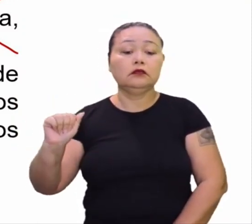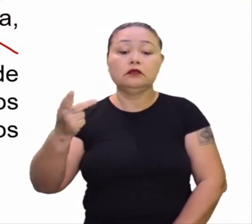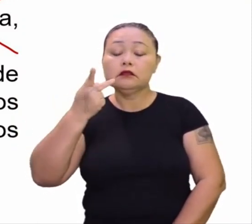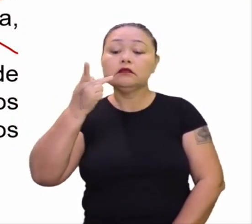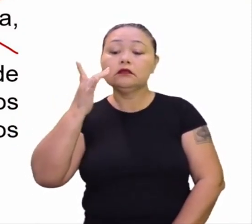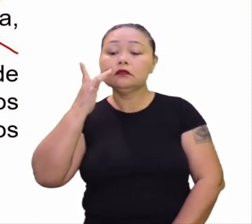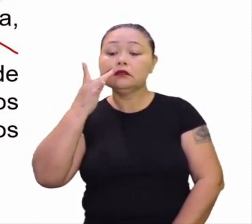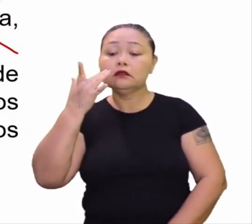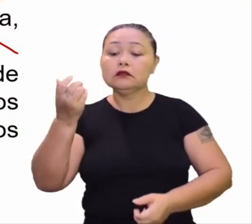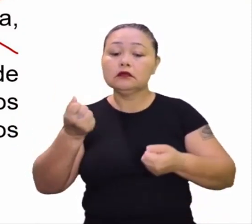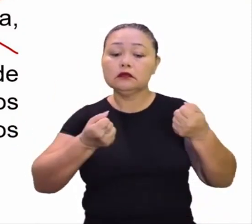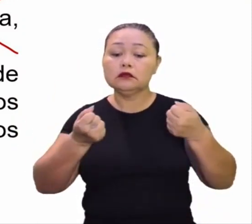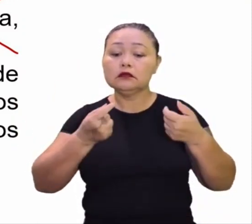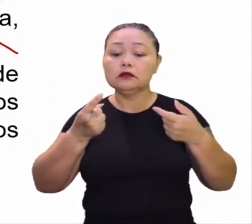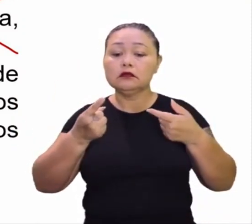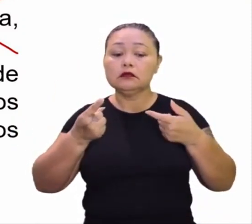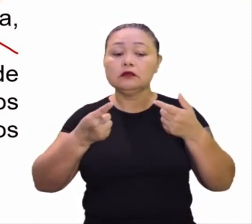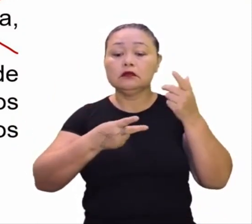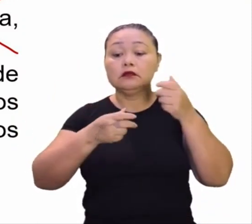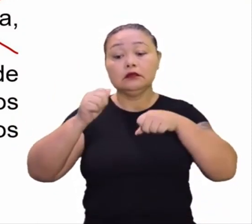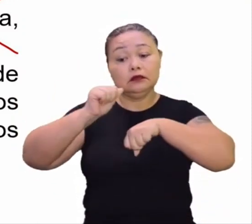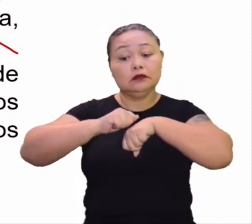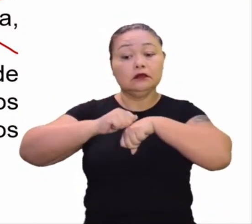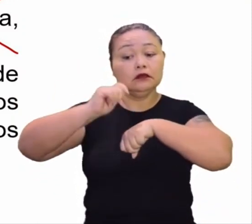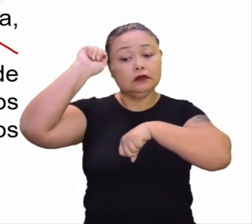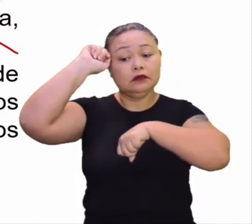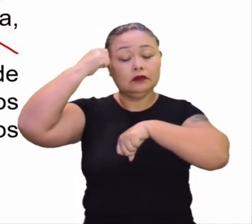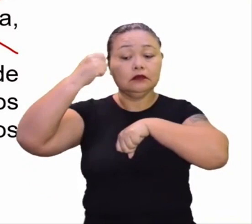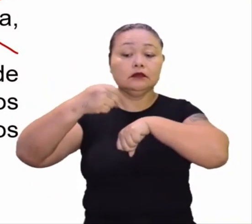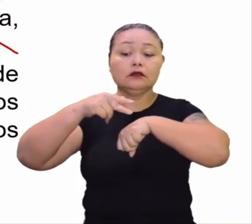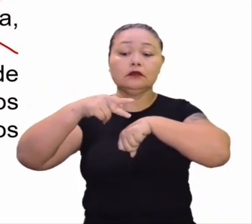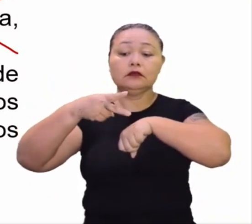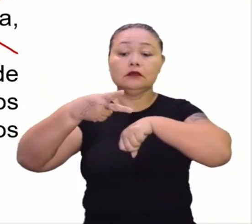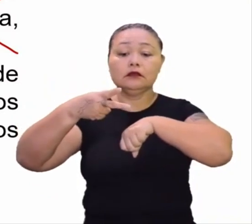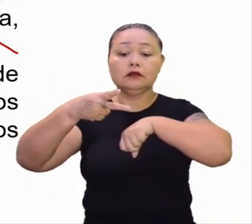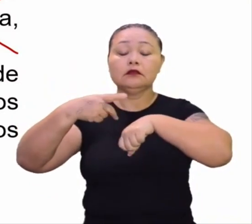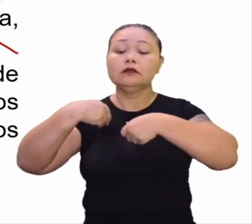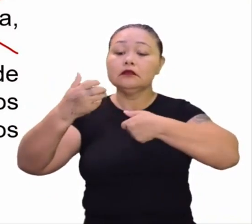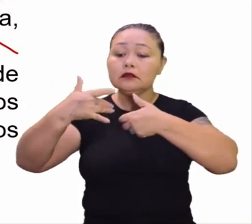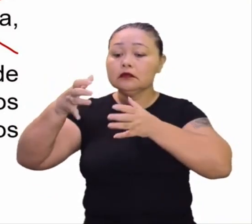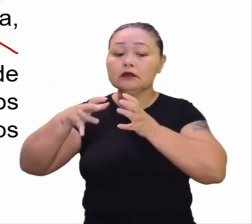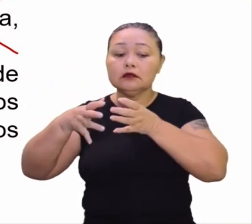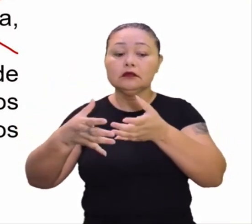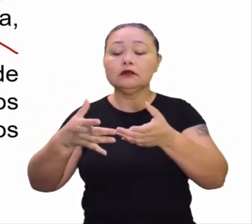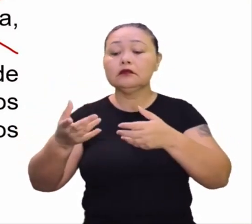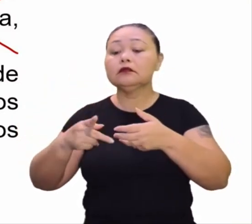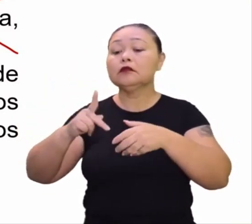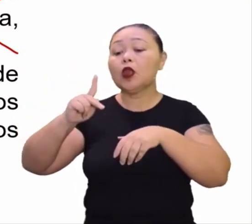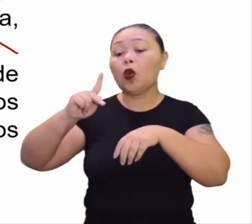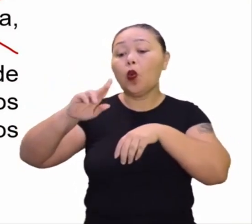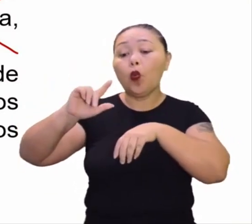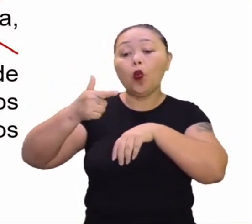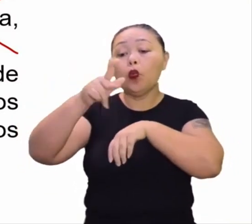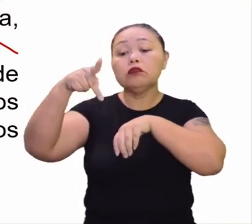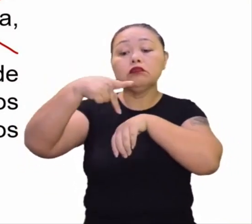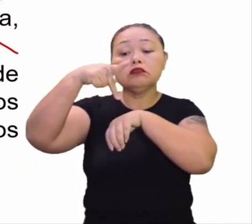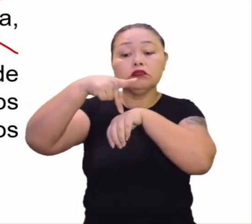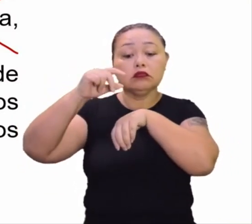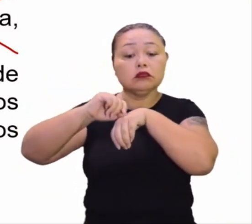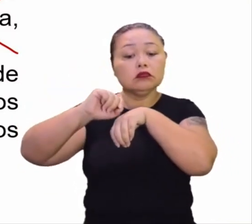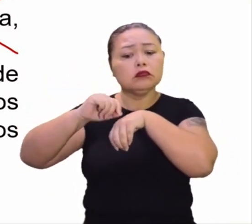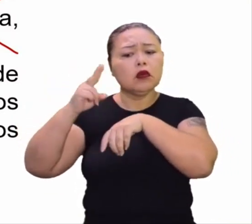Os garimpeiros de cassiterita estimularam a presença de grupos multinacionais que